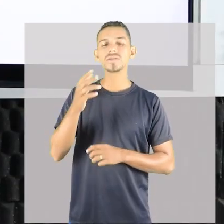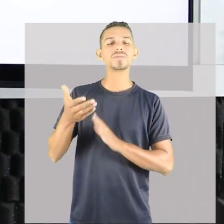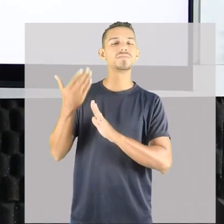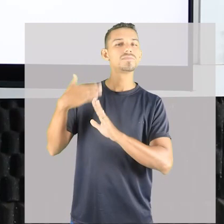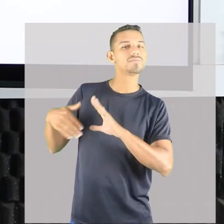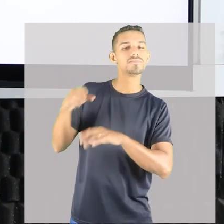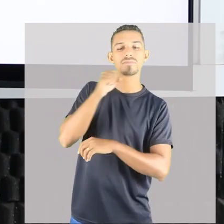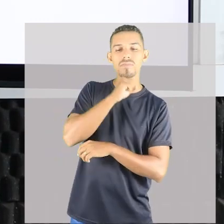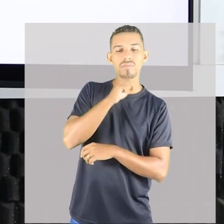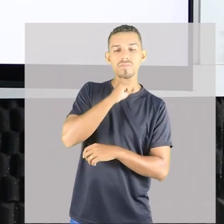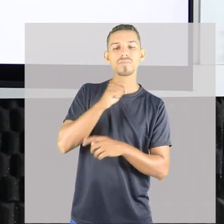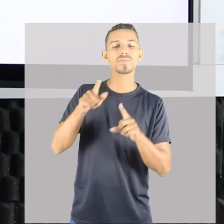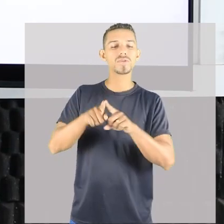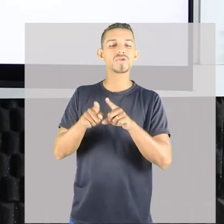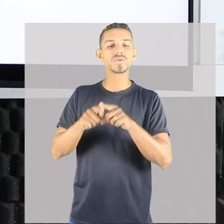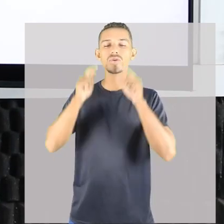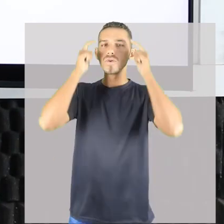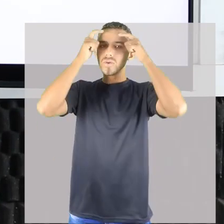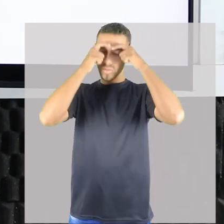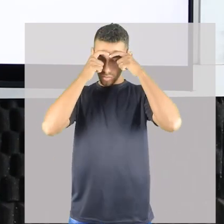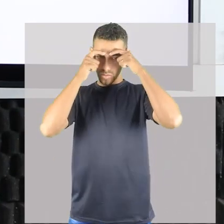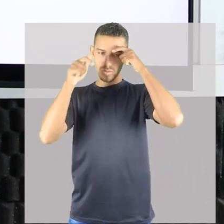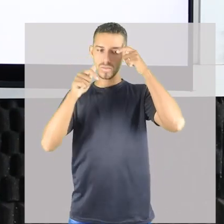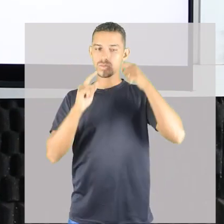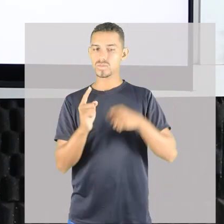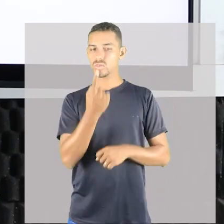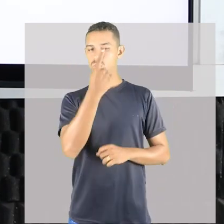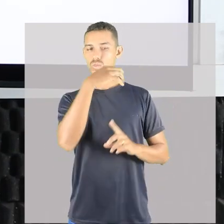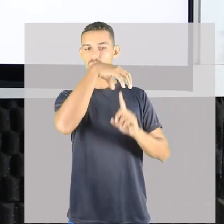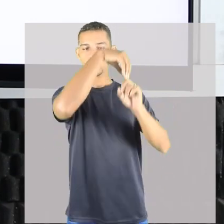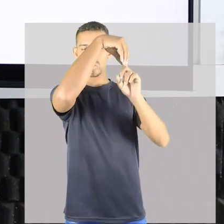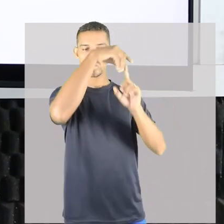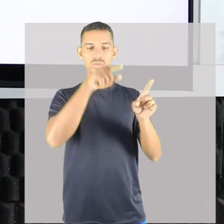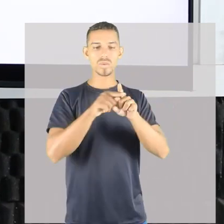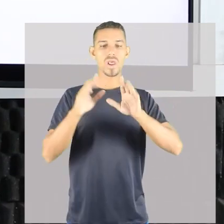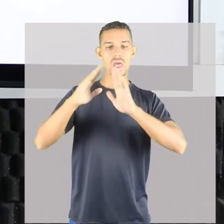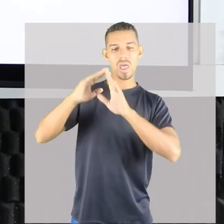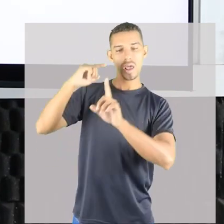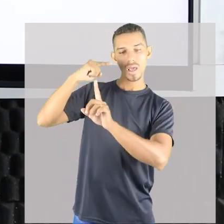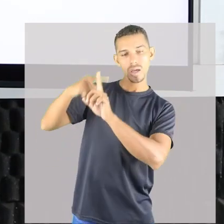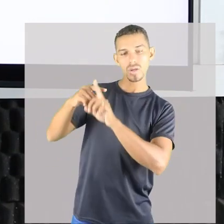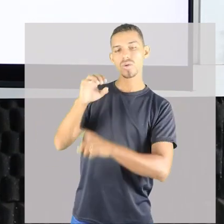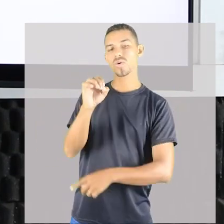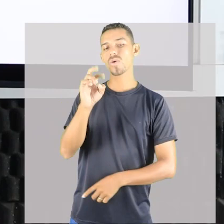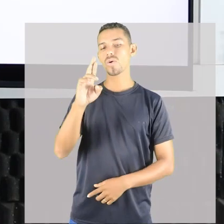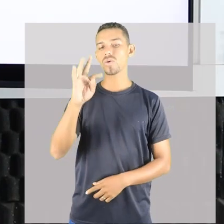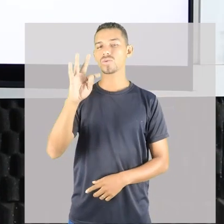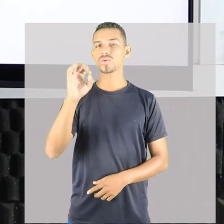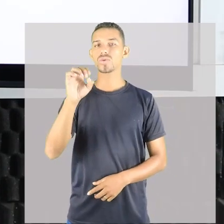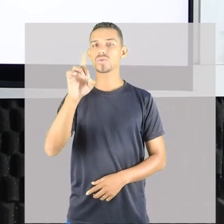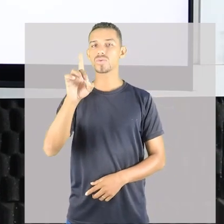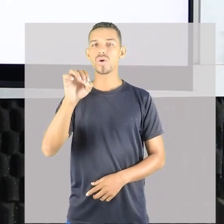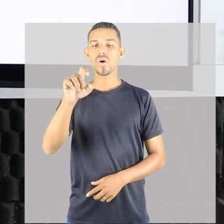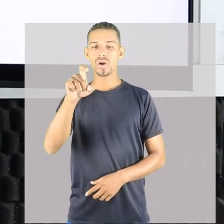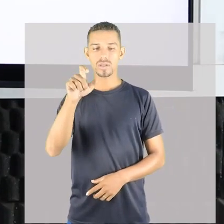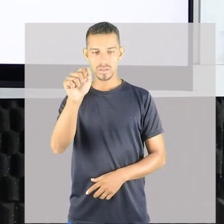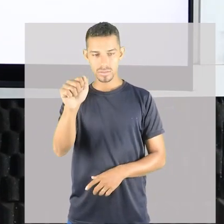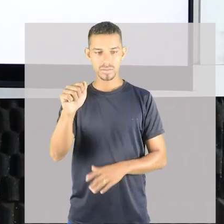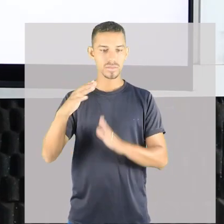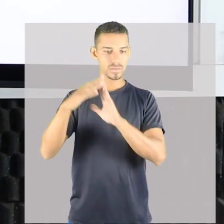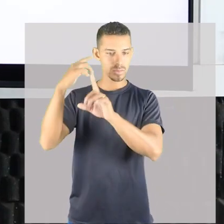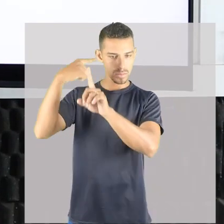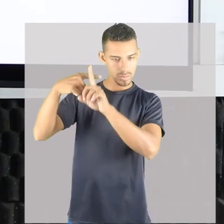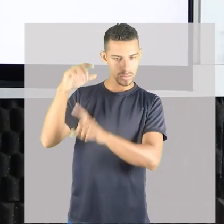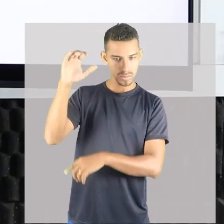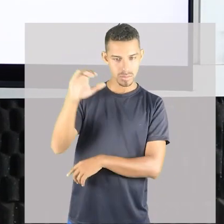Ortodoxa. A política, o Império Czarista de Nicolau II, com caráter absolutista. E a